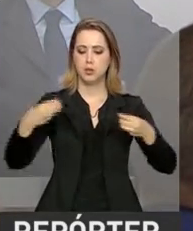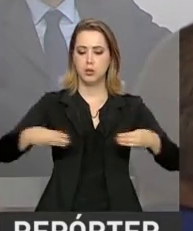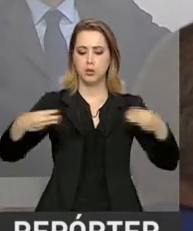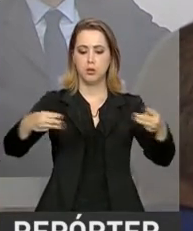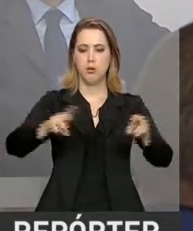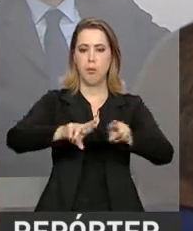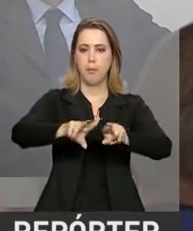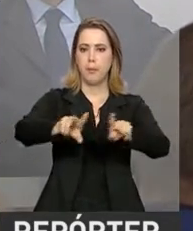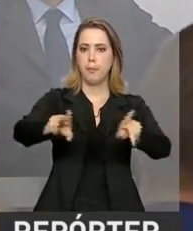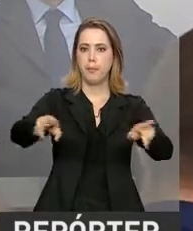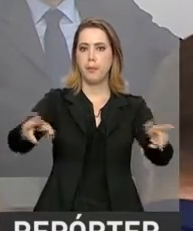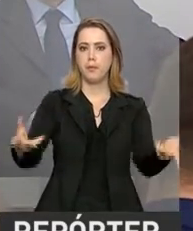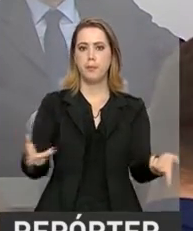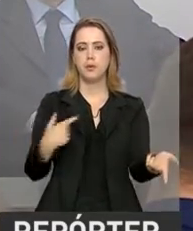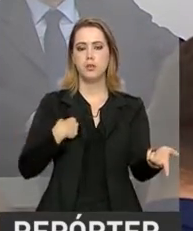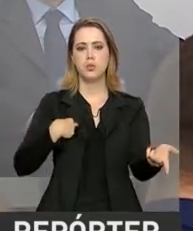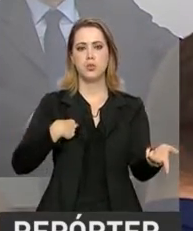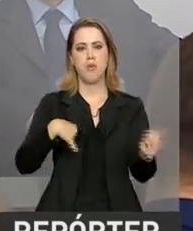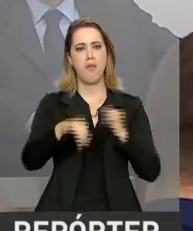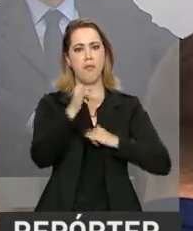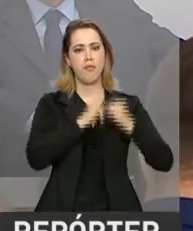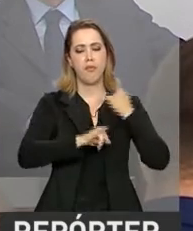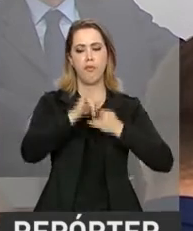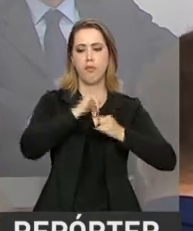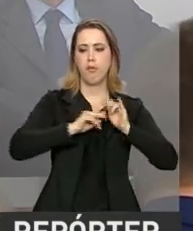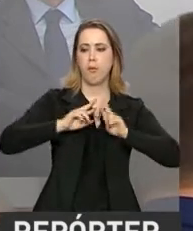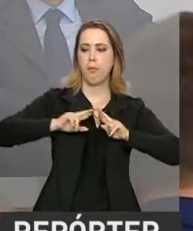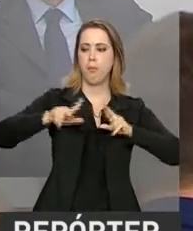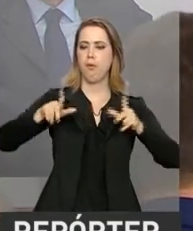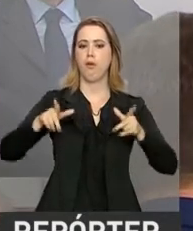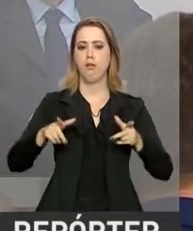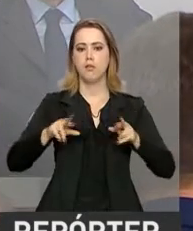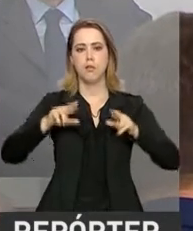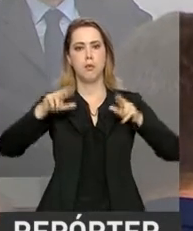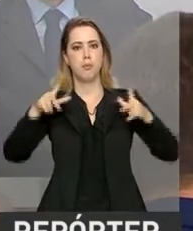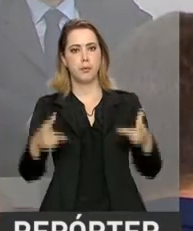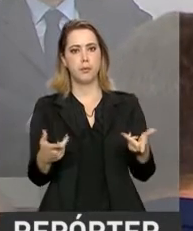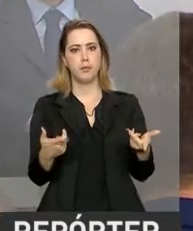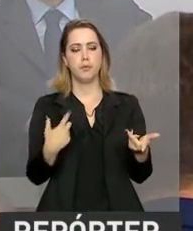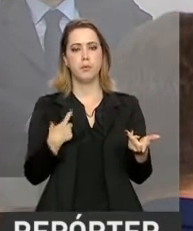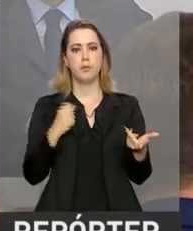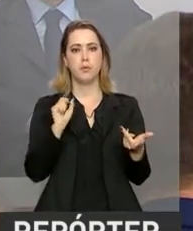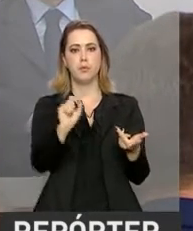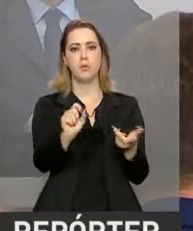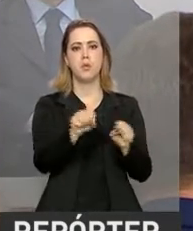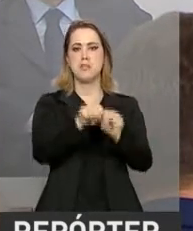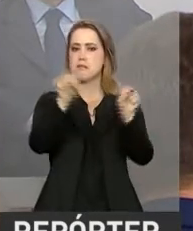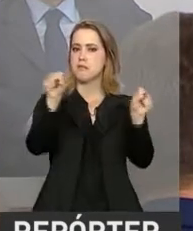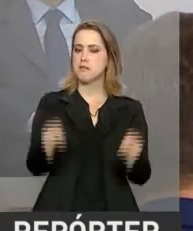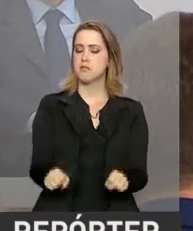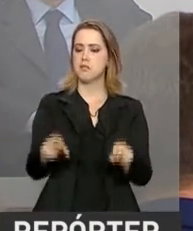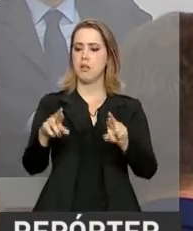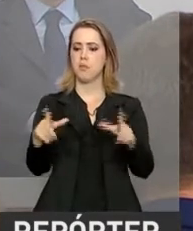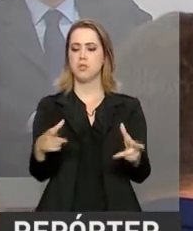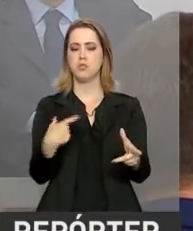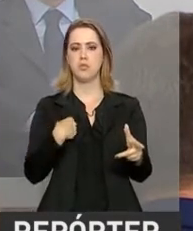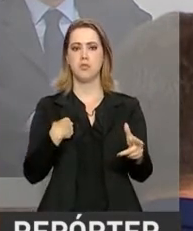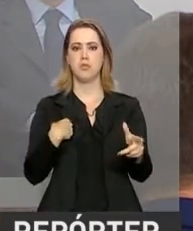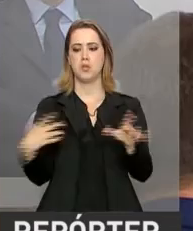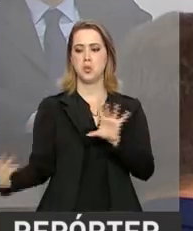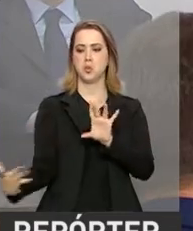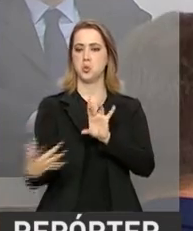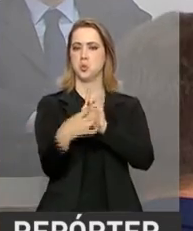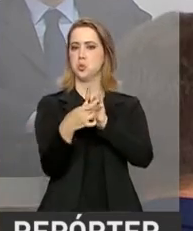de dados ou pelo menos de sistemas de bancos de dados que não conversavam entre si por